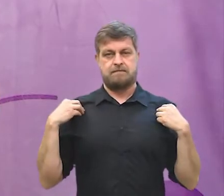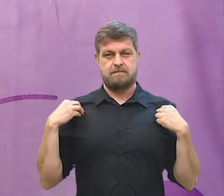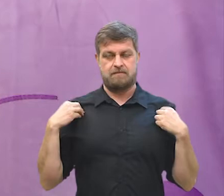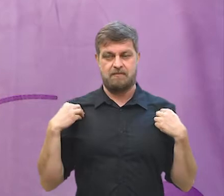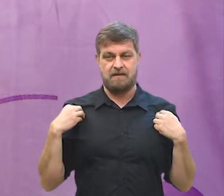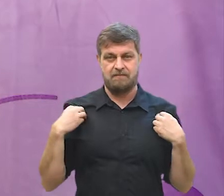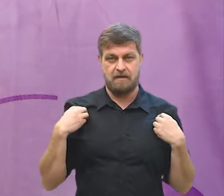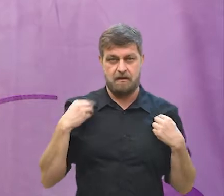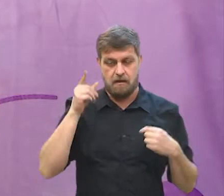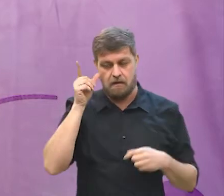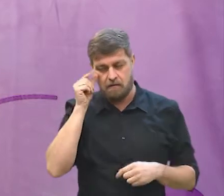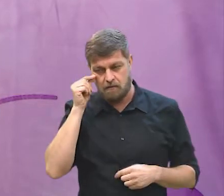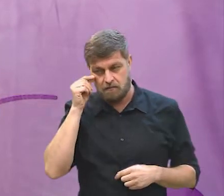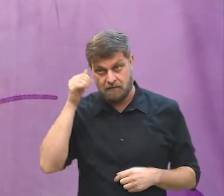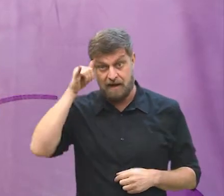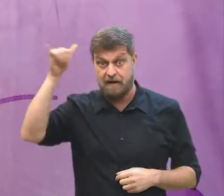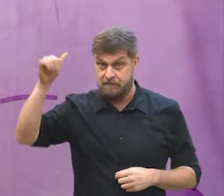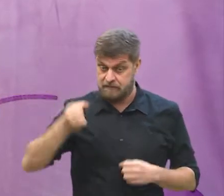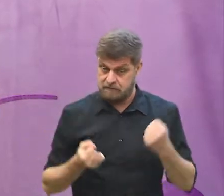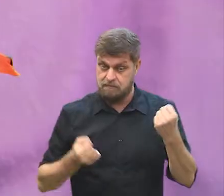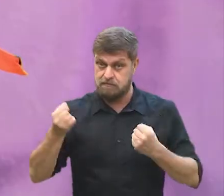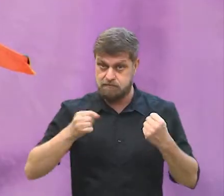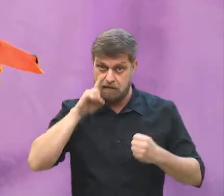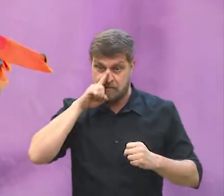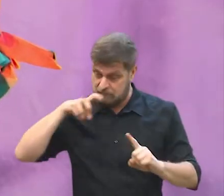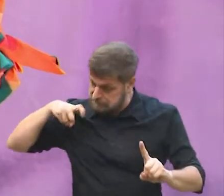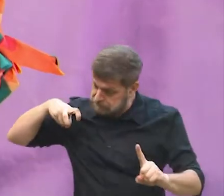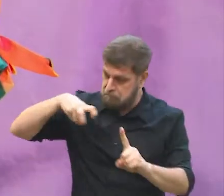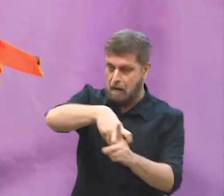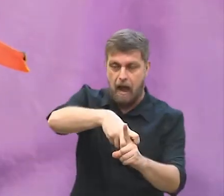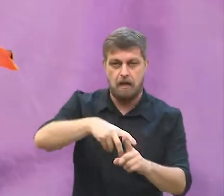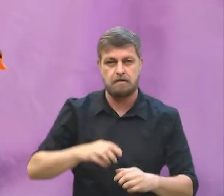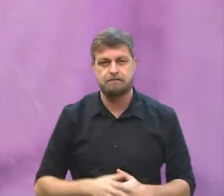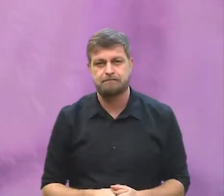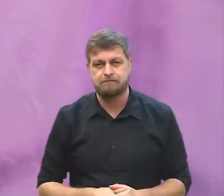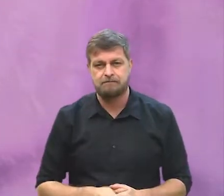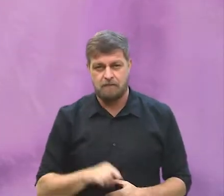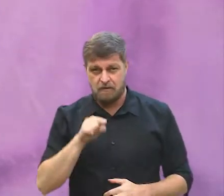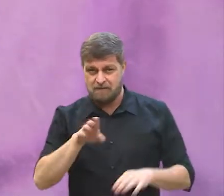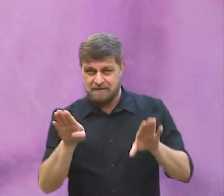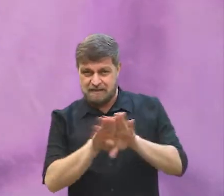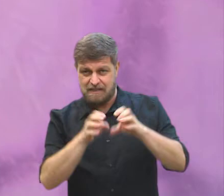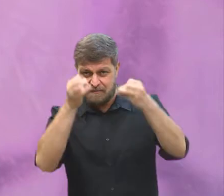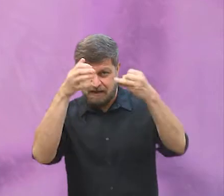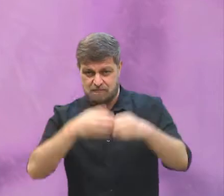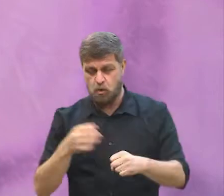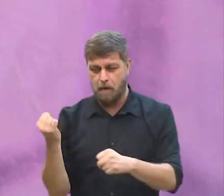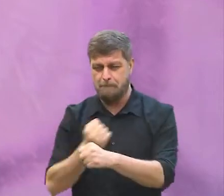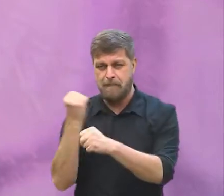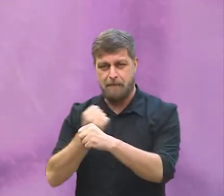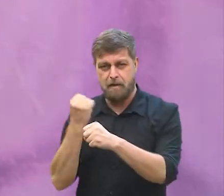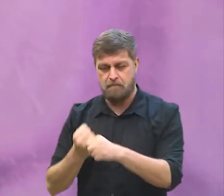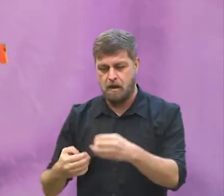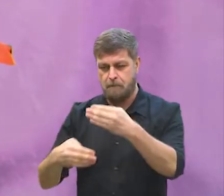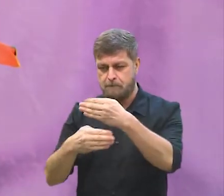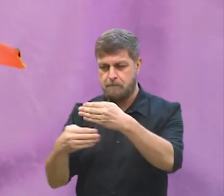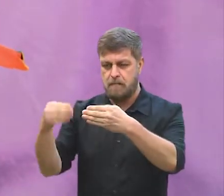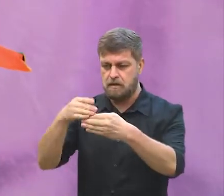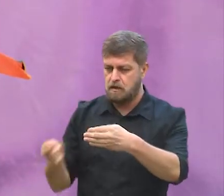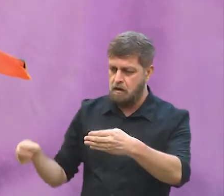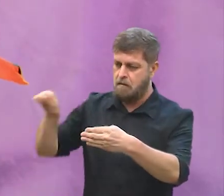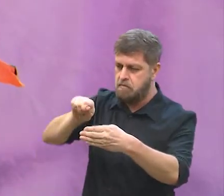vai cochilar. O problema é dormir no volante. Não pode, né? Doutor, o senhor também citou a construção civil, pedreiros, auxiliares